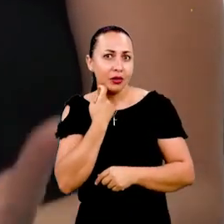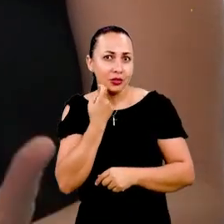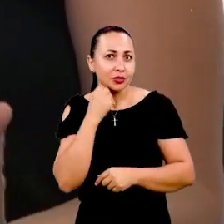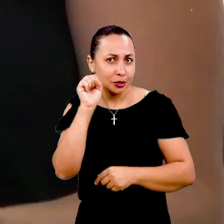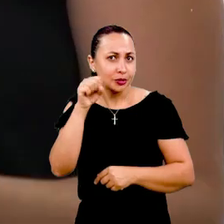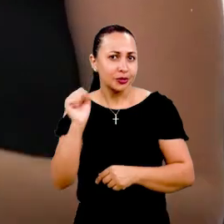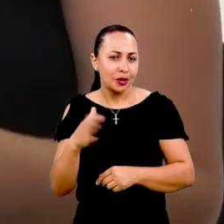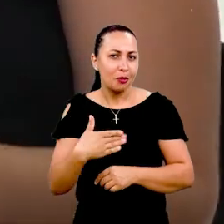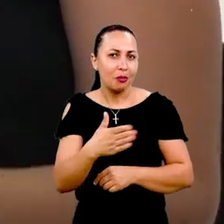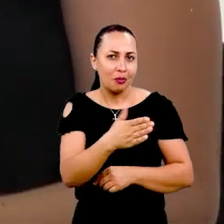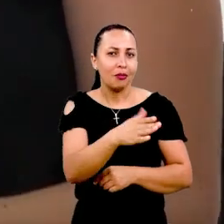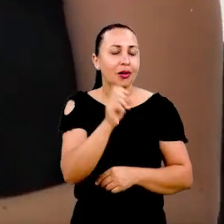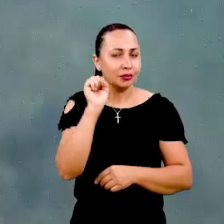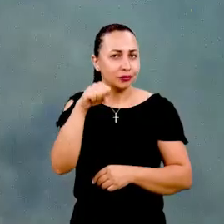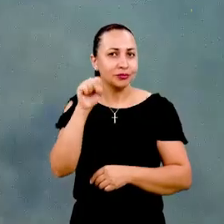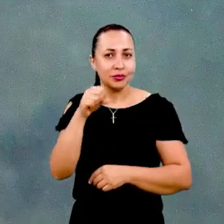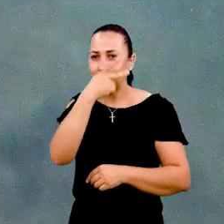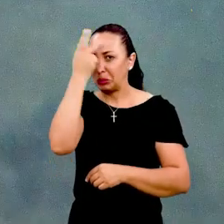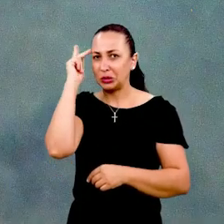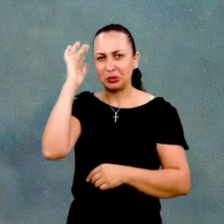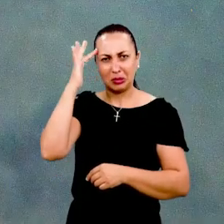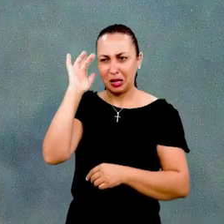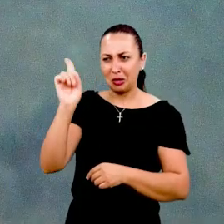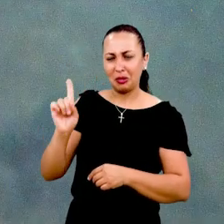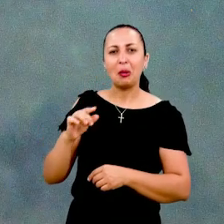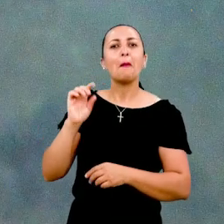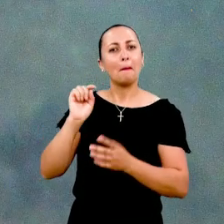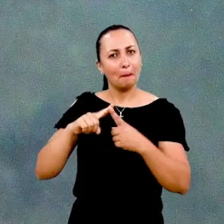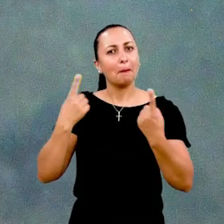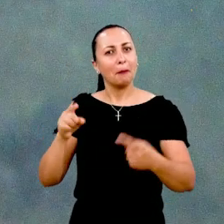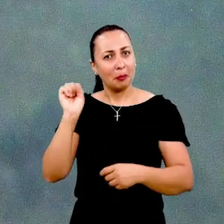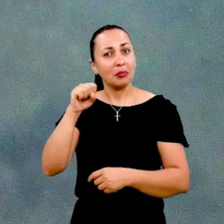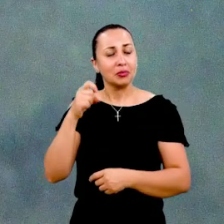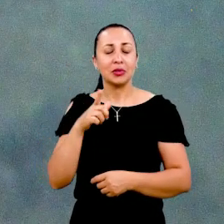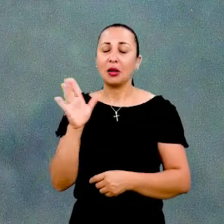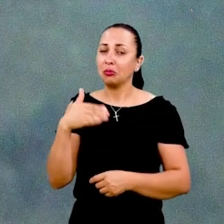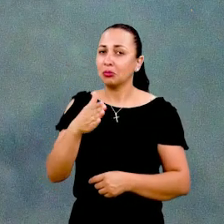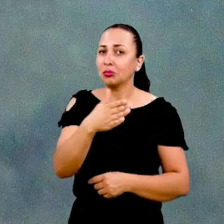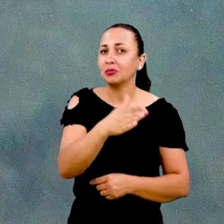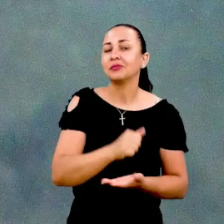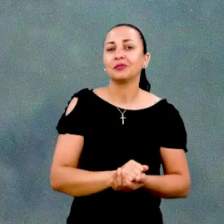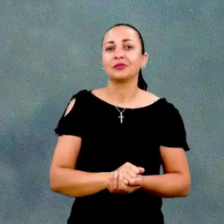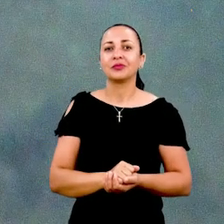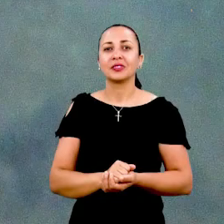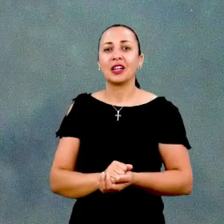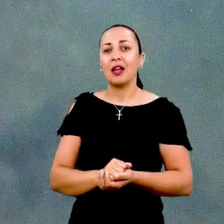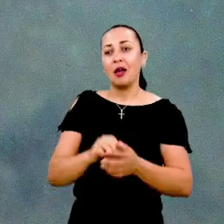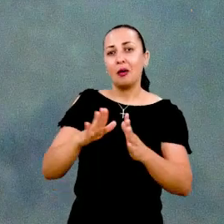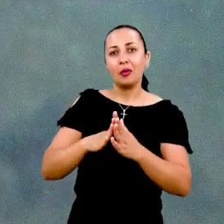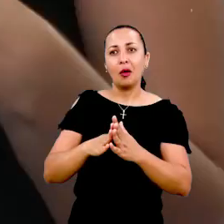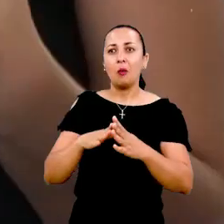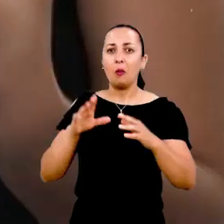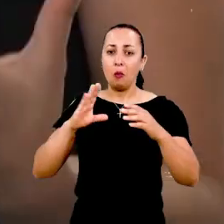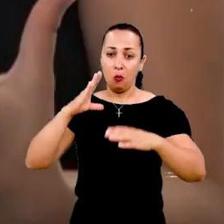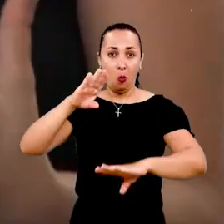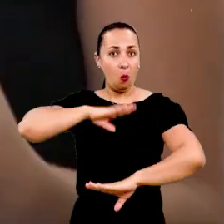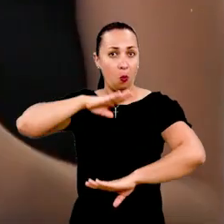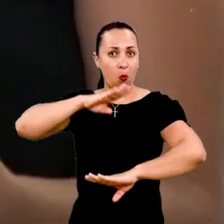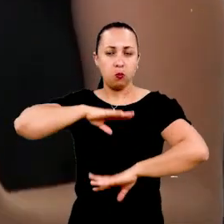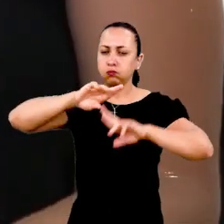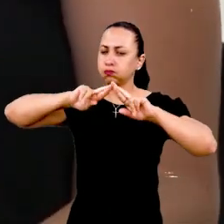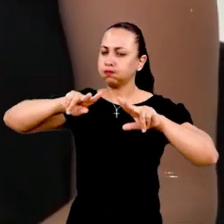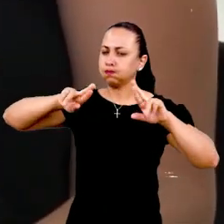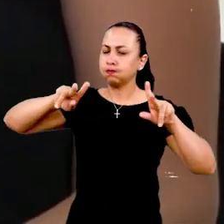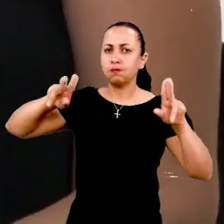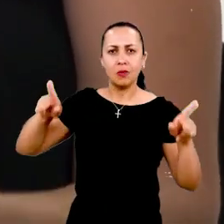muita gente achar que não, mas eles são peixes, né? E eles são peixes com a morfologia muito, ou seja, com a forma do corpo